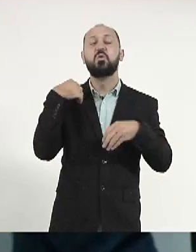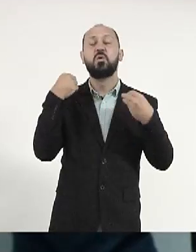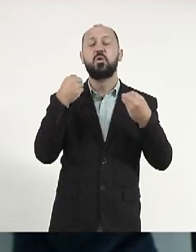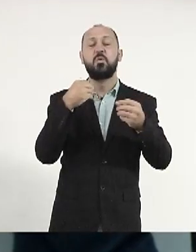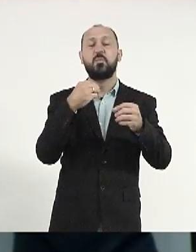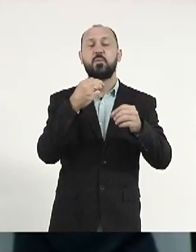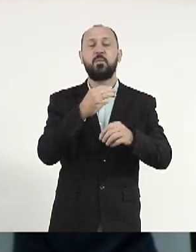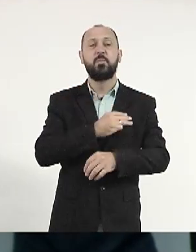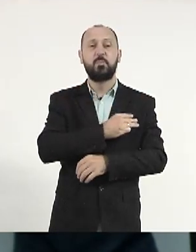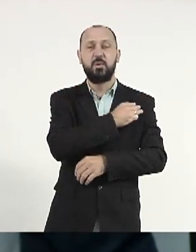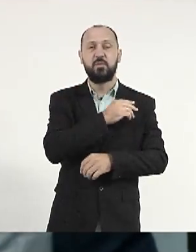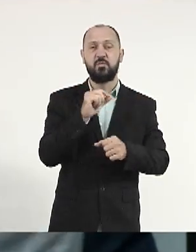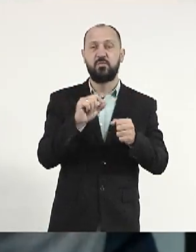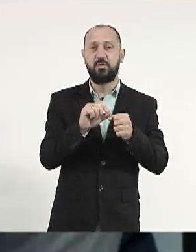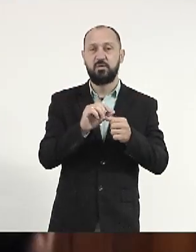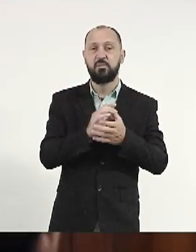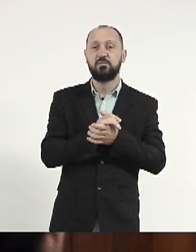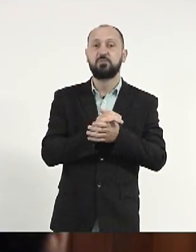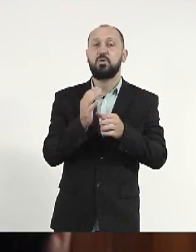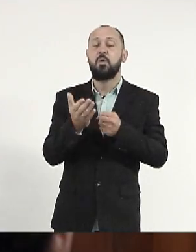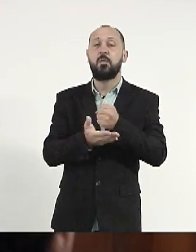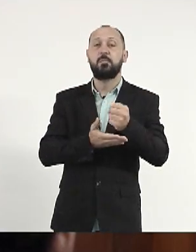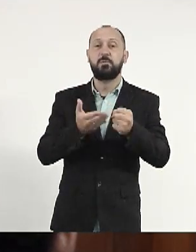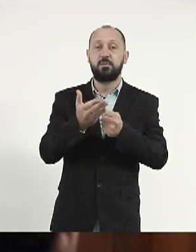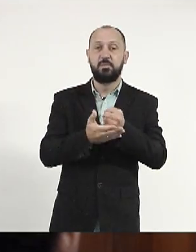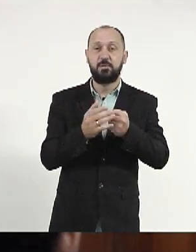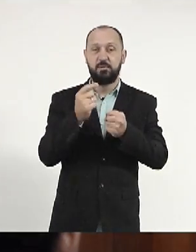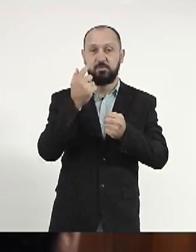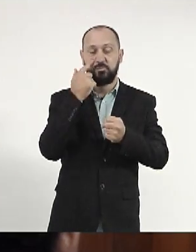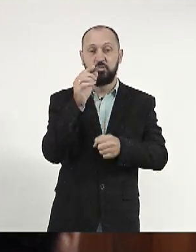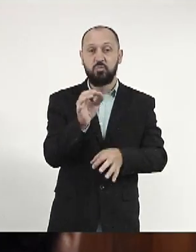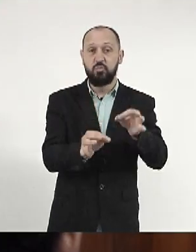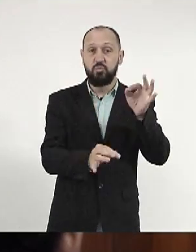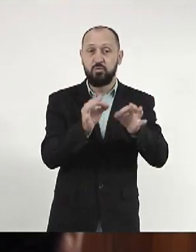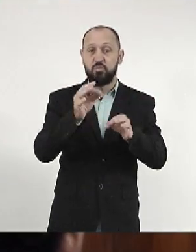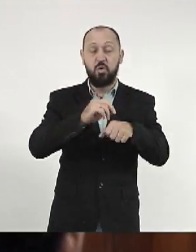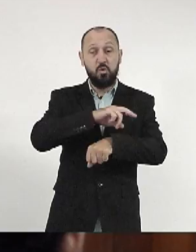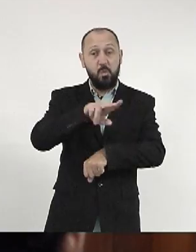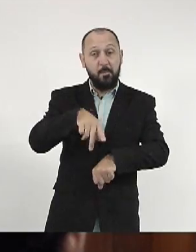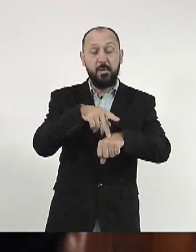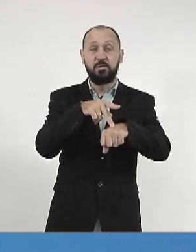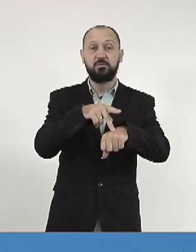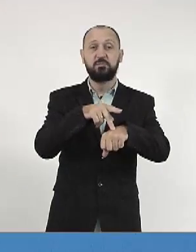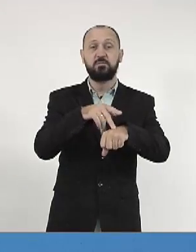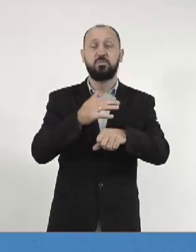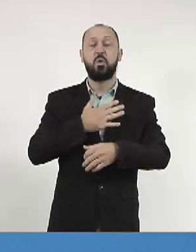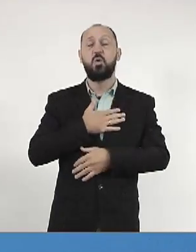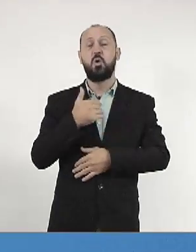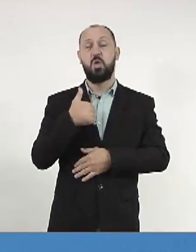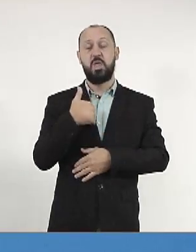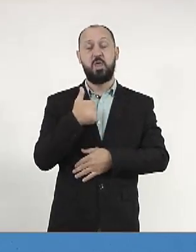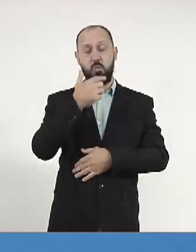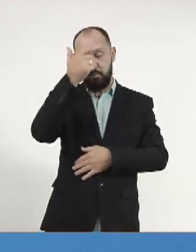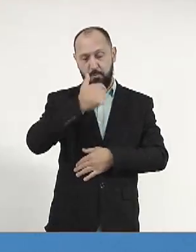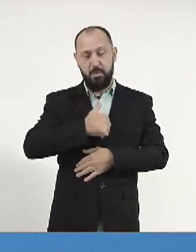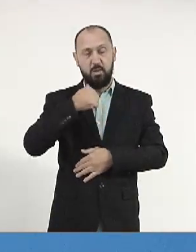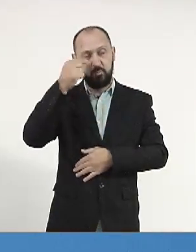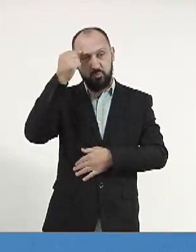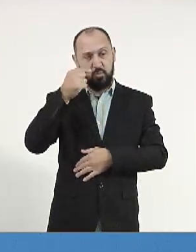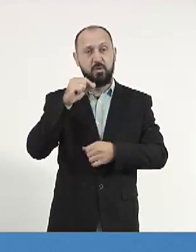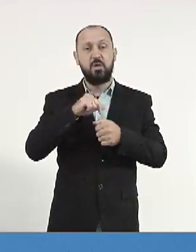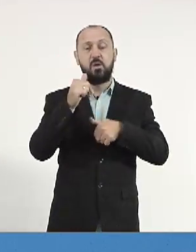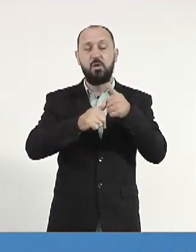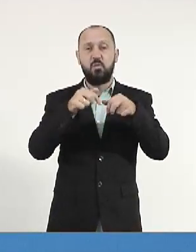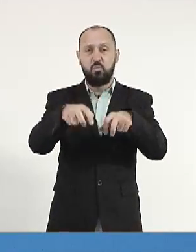faz, certo? Baseado nos maiores juristas do país, não é do Zé Teixeira, produtor